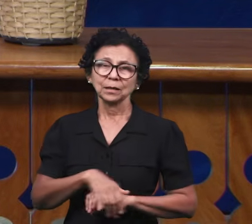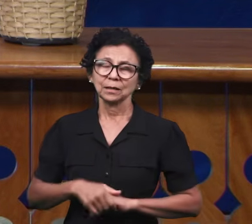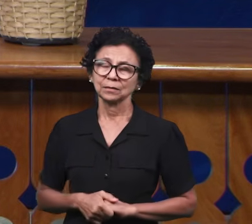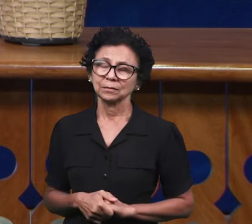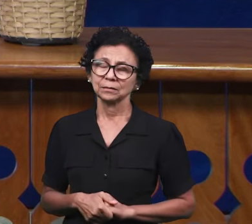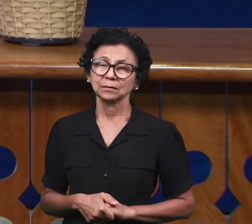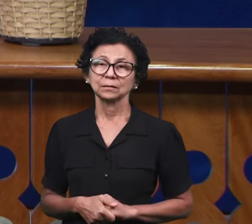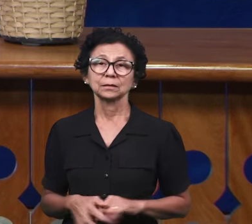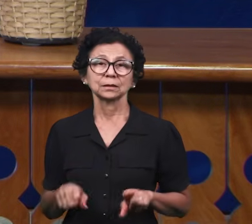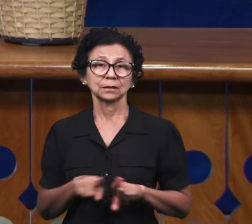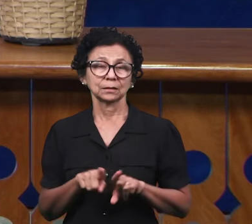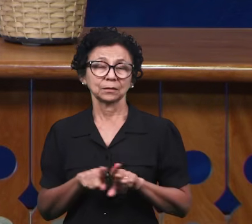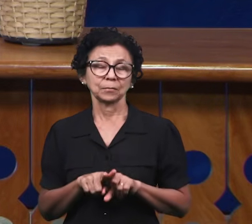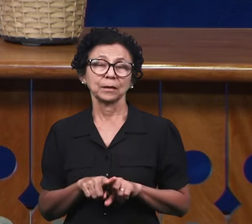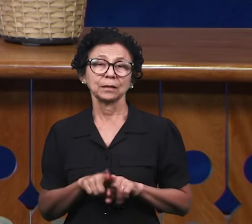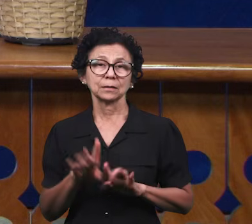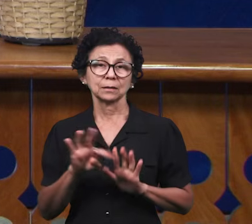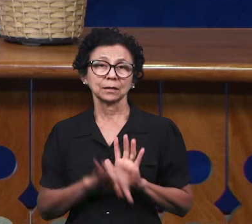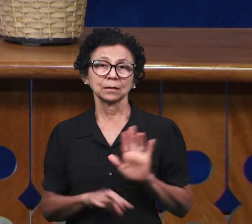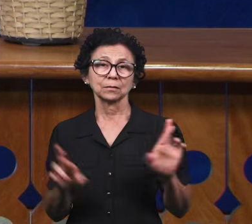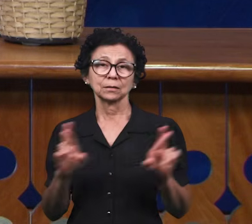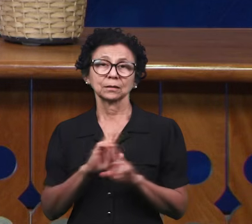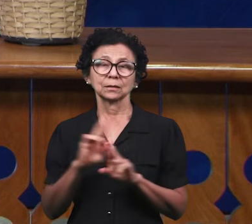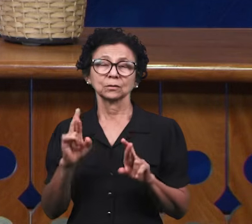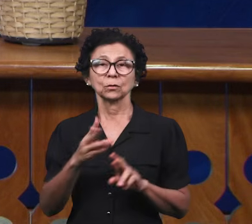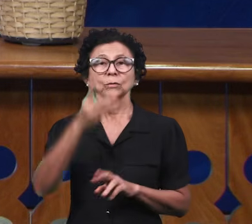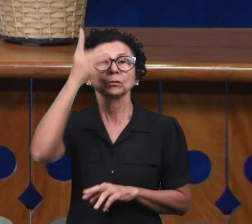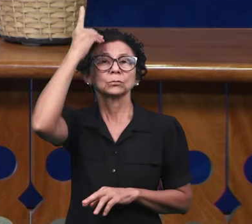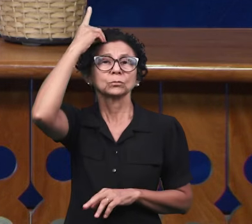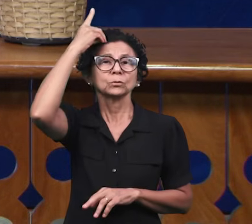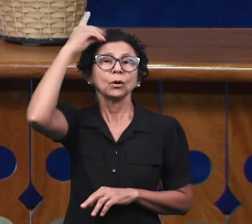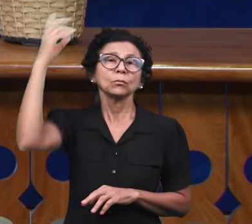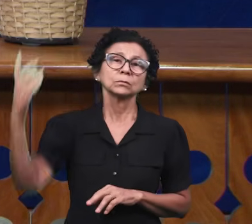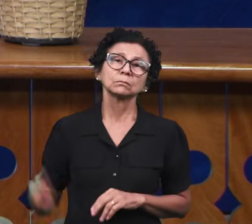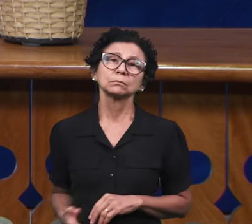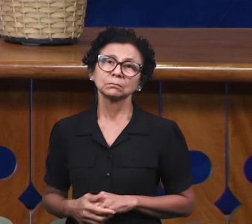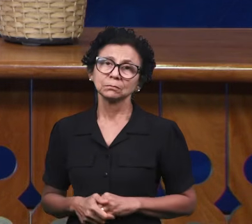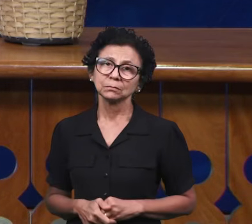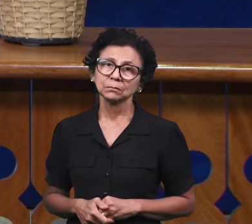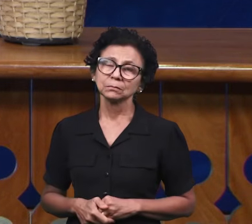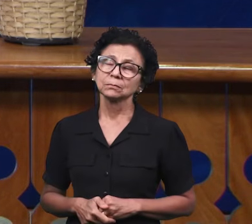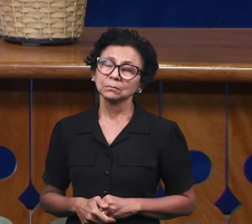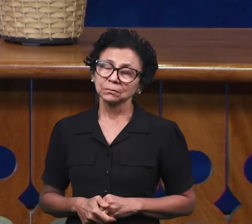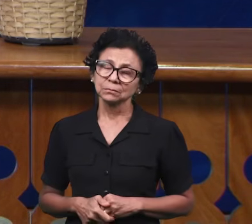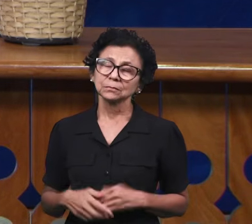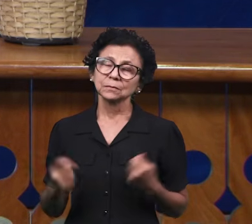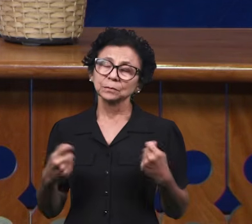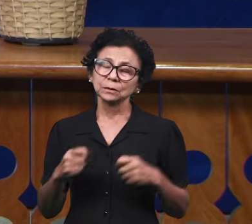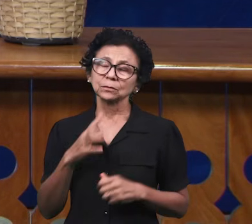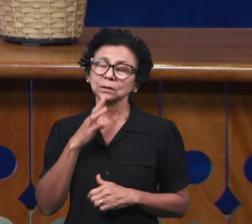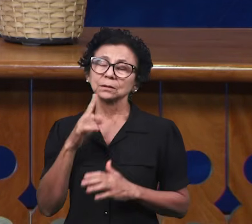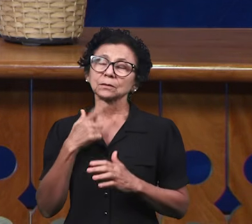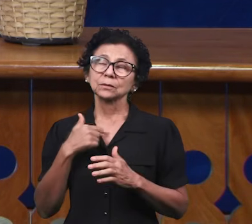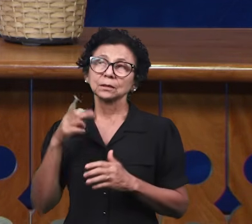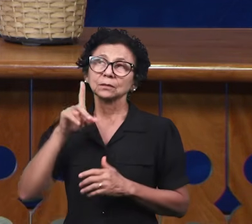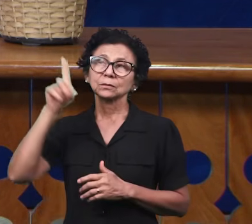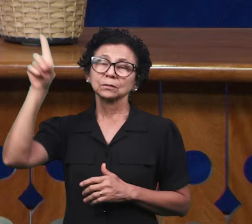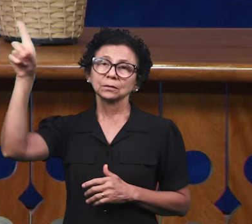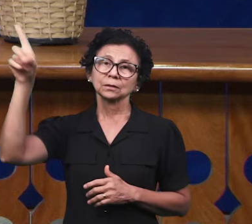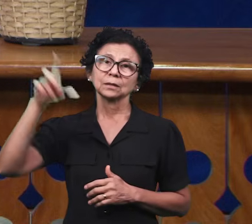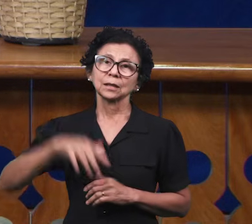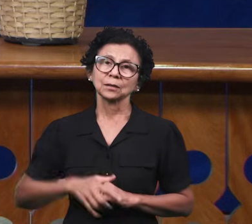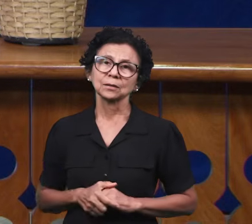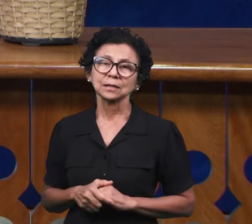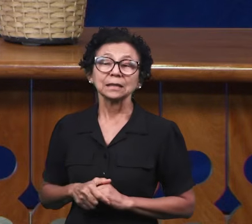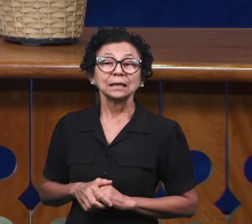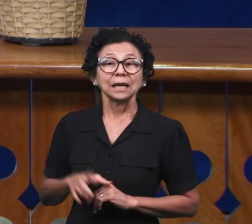pode buscar e deve buscar no processo de salvação para ele poder saber qual é a vontade do Senhor. Então, a revelação que o Senhor dá a Ananias de